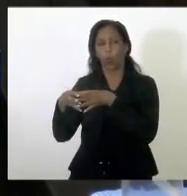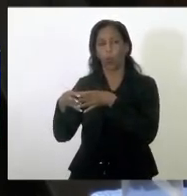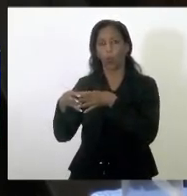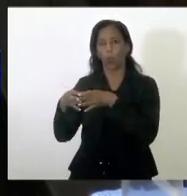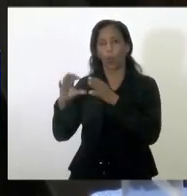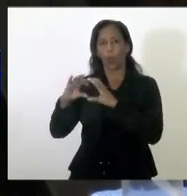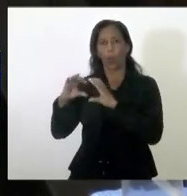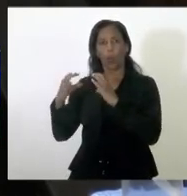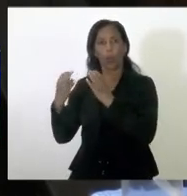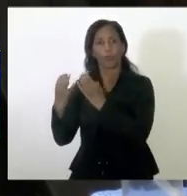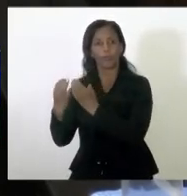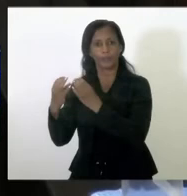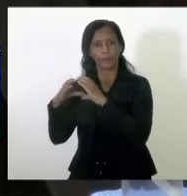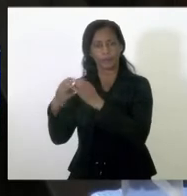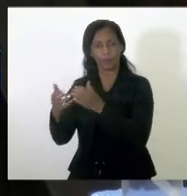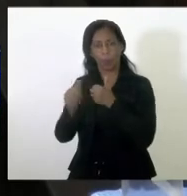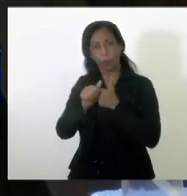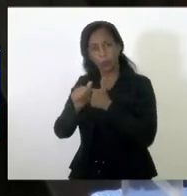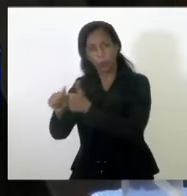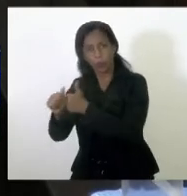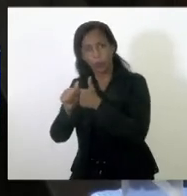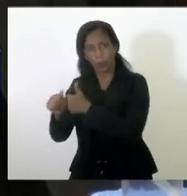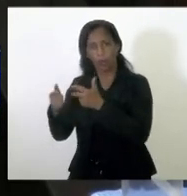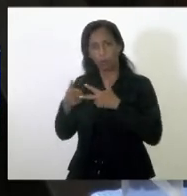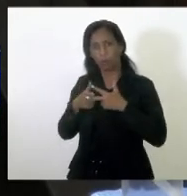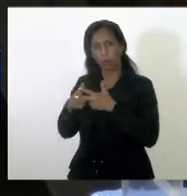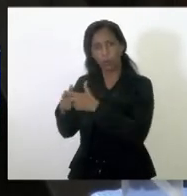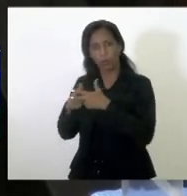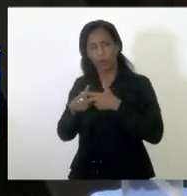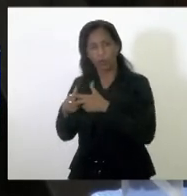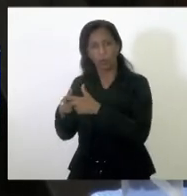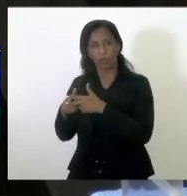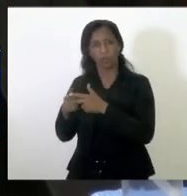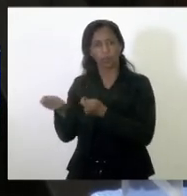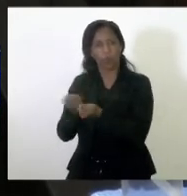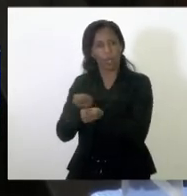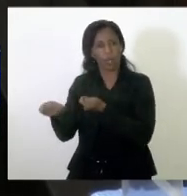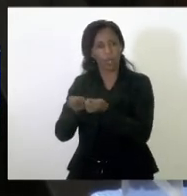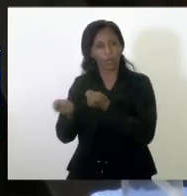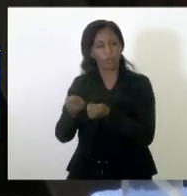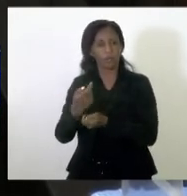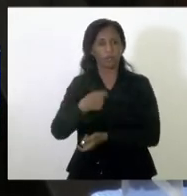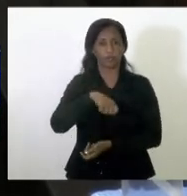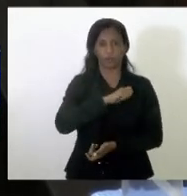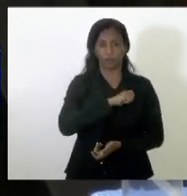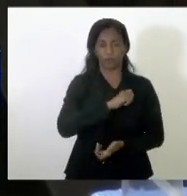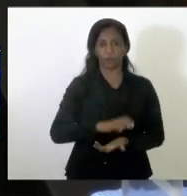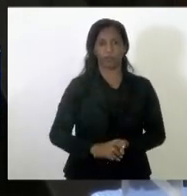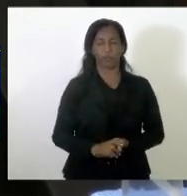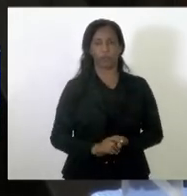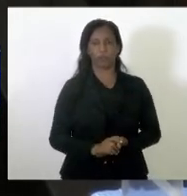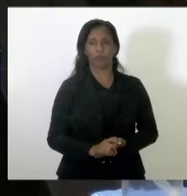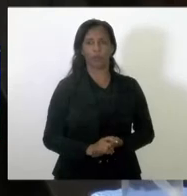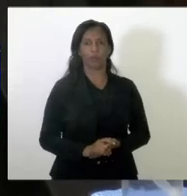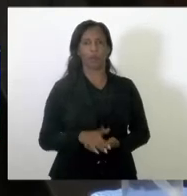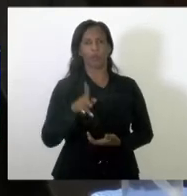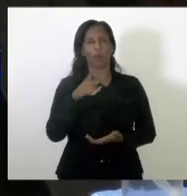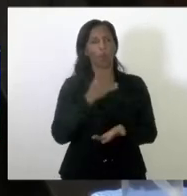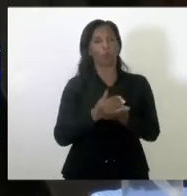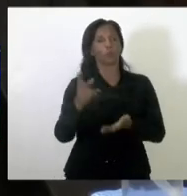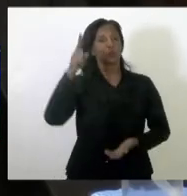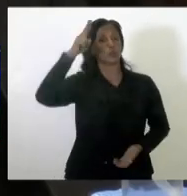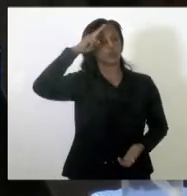da Comissão de Acompanhamento e Monitoramento Econômico e Financeiro do Regime de Recuperação Fiscal. O Conselho Consultivo foi instalado